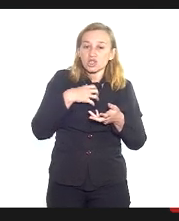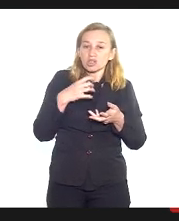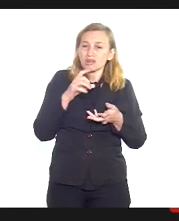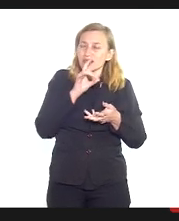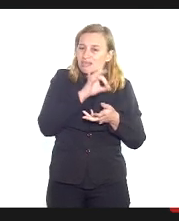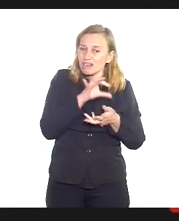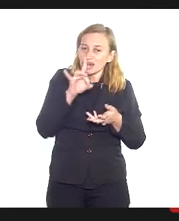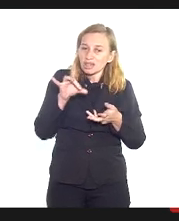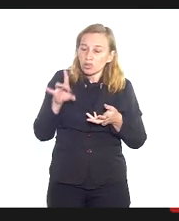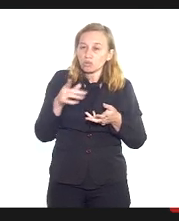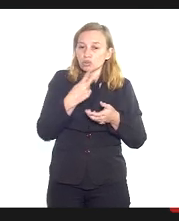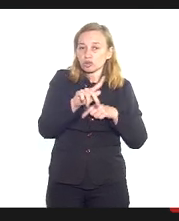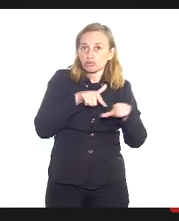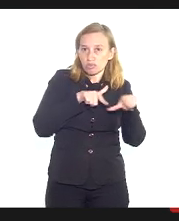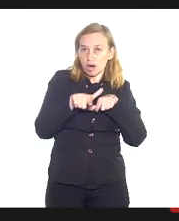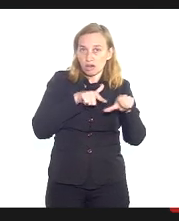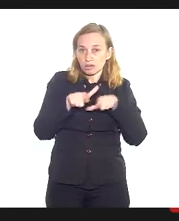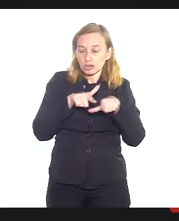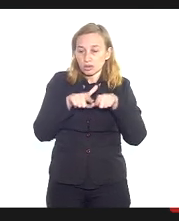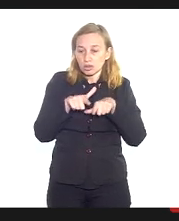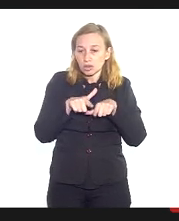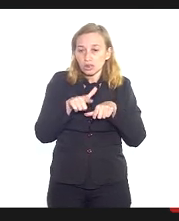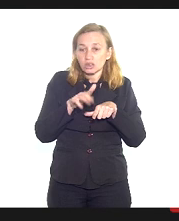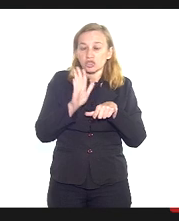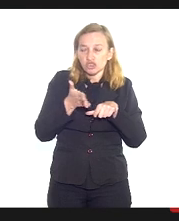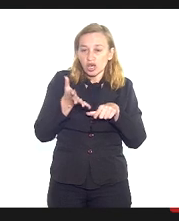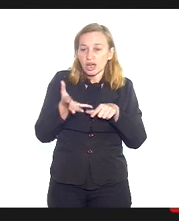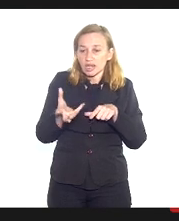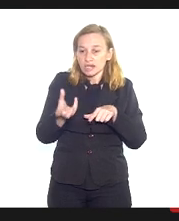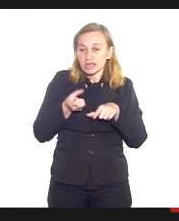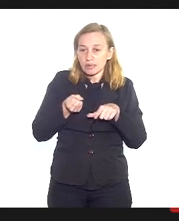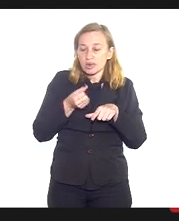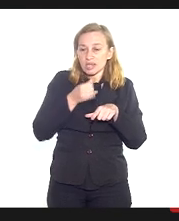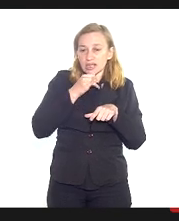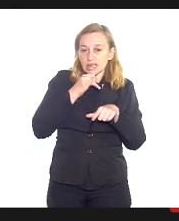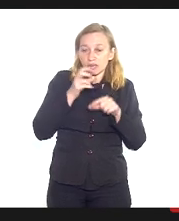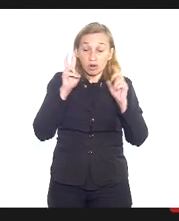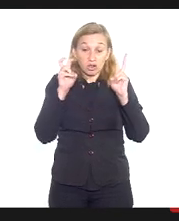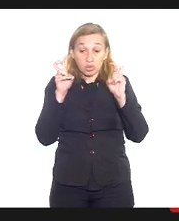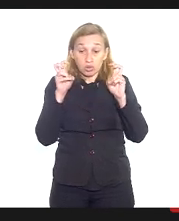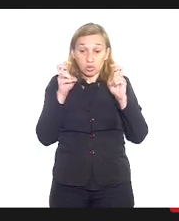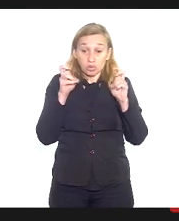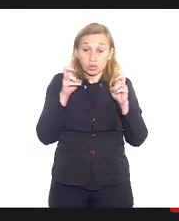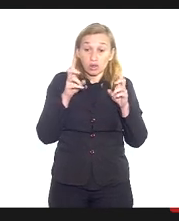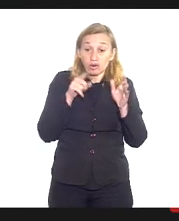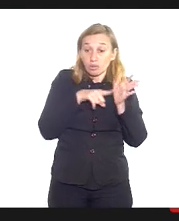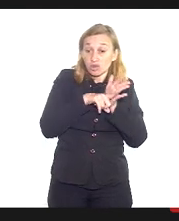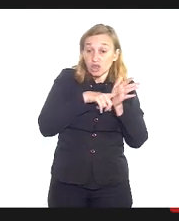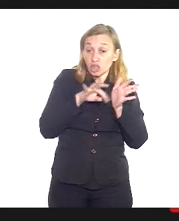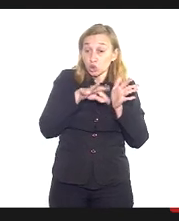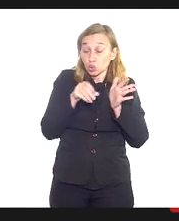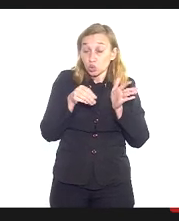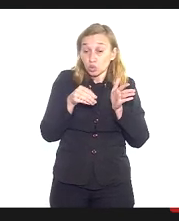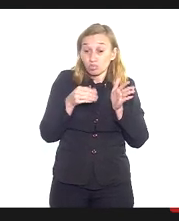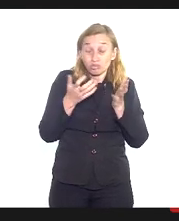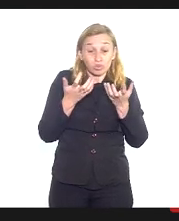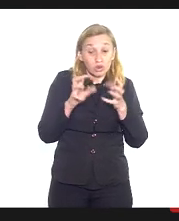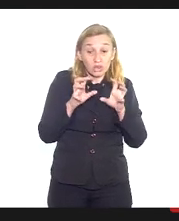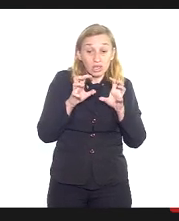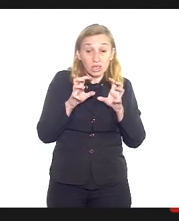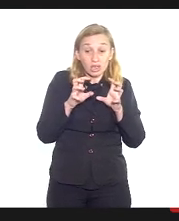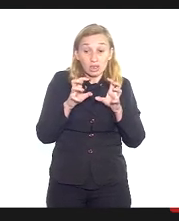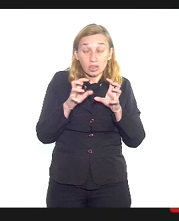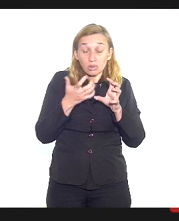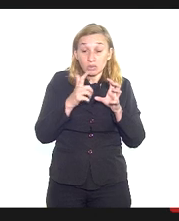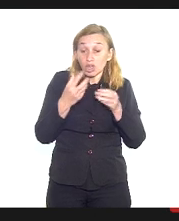cada um com a sua função. Eu já recebi, por exemplo, situações onde, olha, nós vamos disponibilizar tudo. Nós não queremos ter disponibilidade